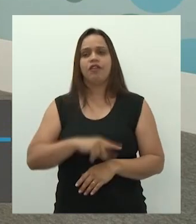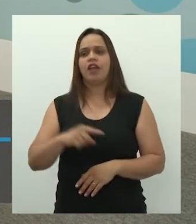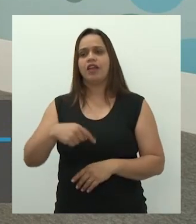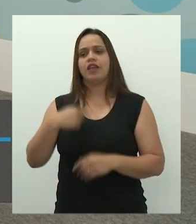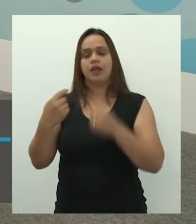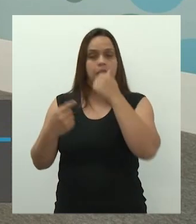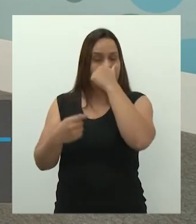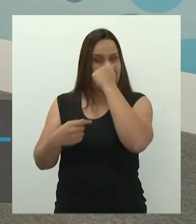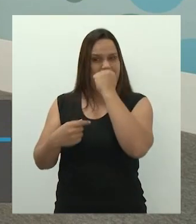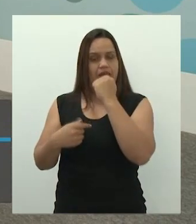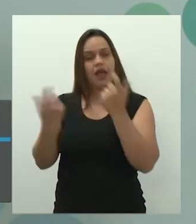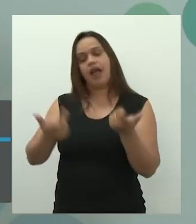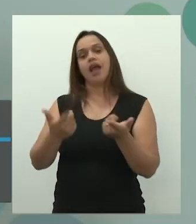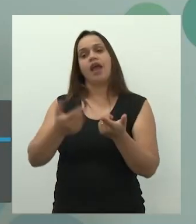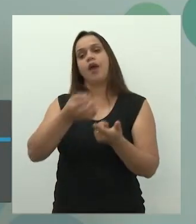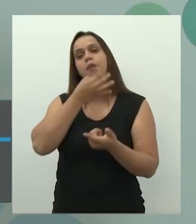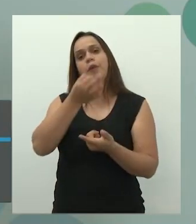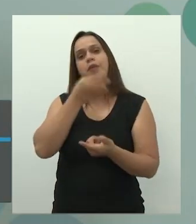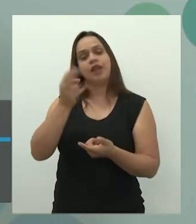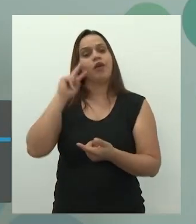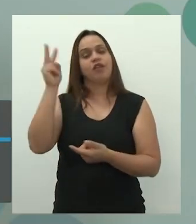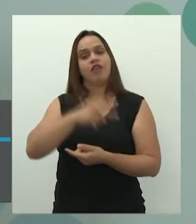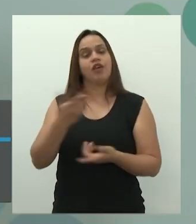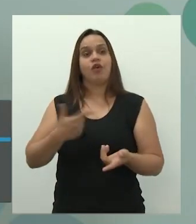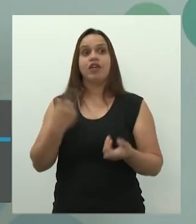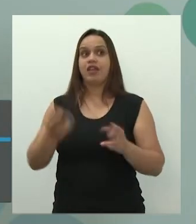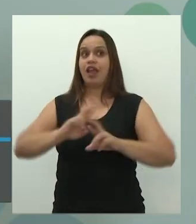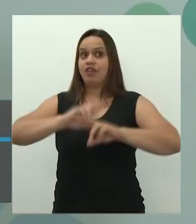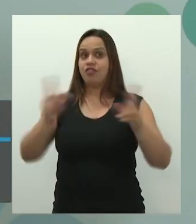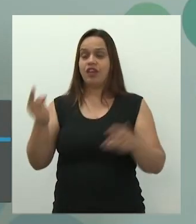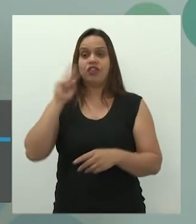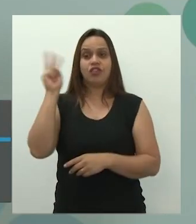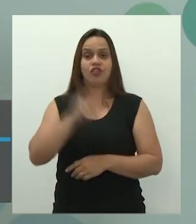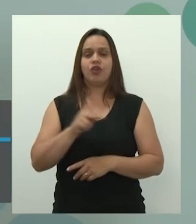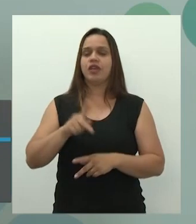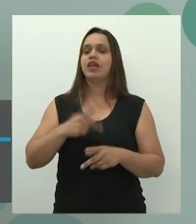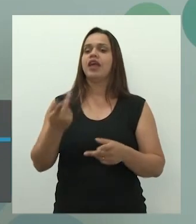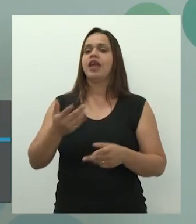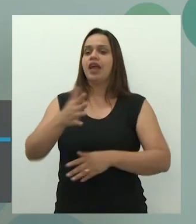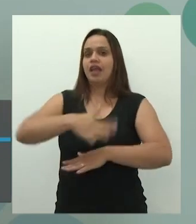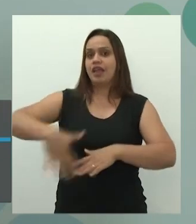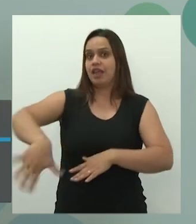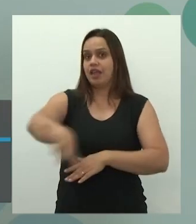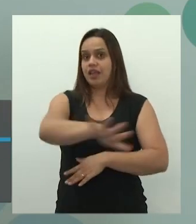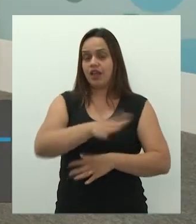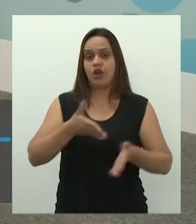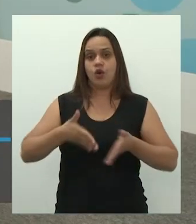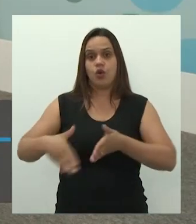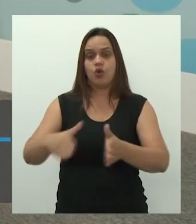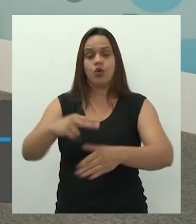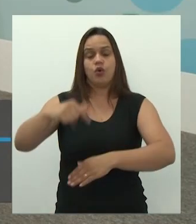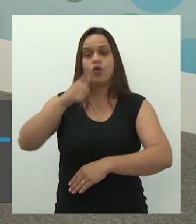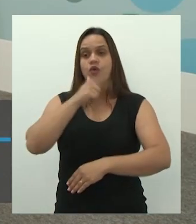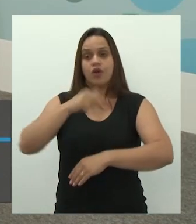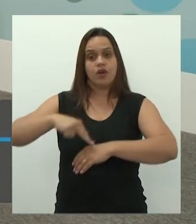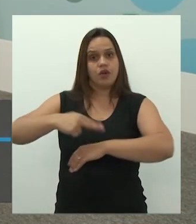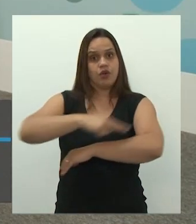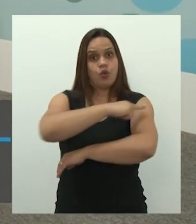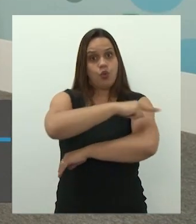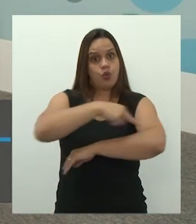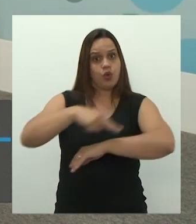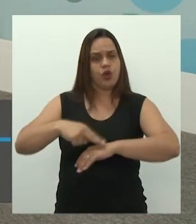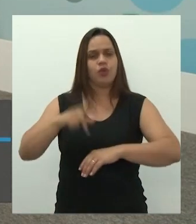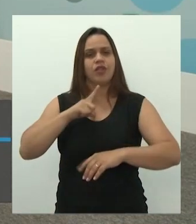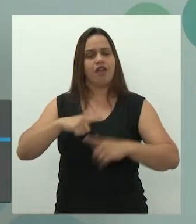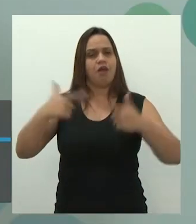as nossas opiniões, professora Luíse, é que também ao redor aí desses rios aconteceram muitas batalhas, né, para proteger esses territórios